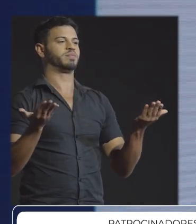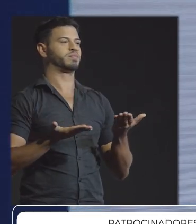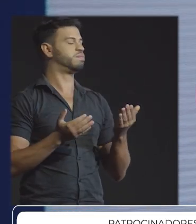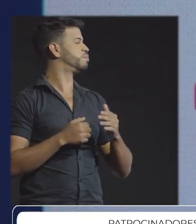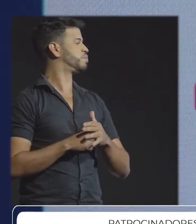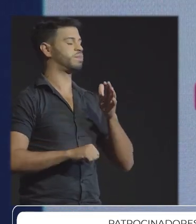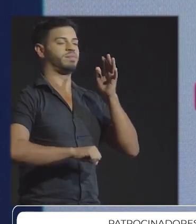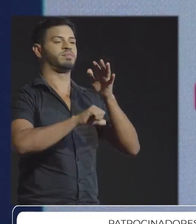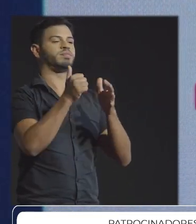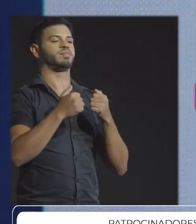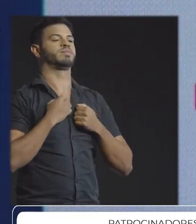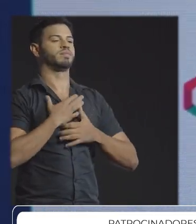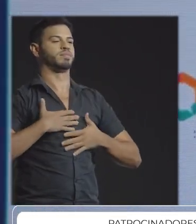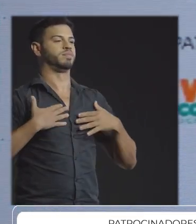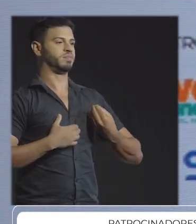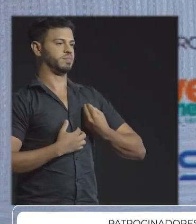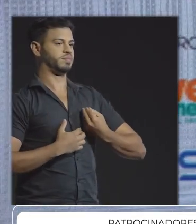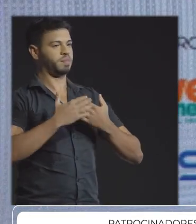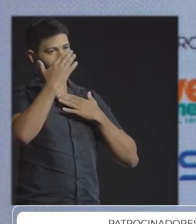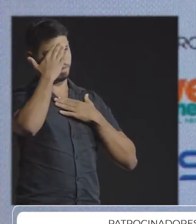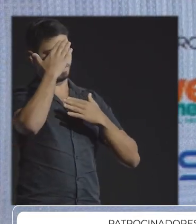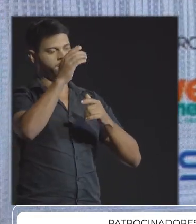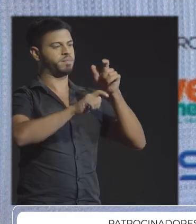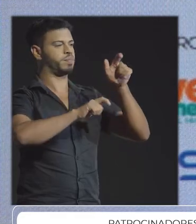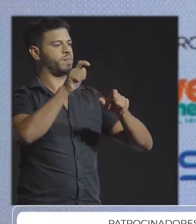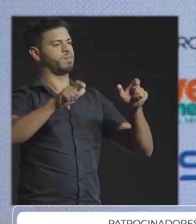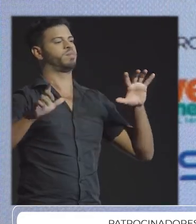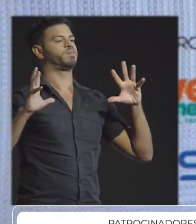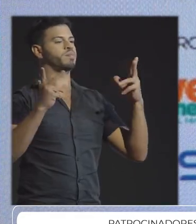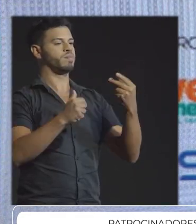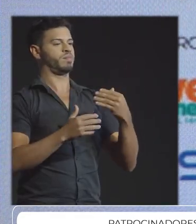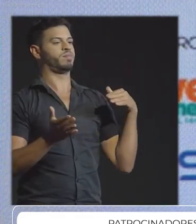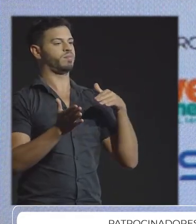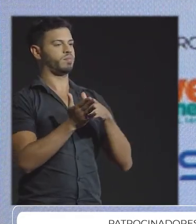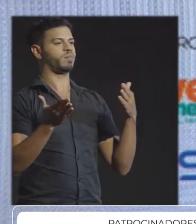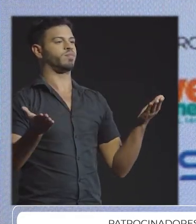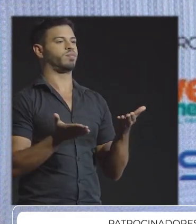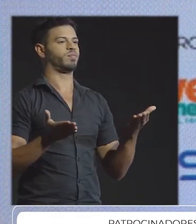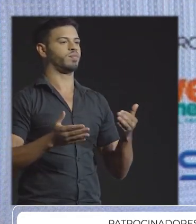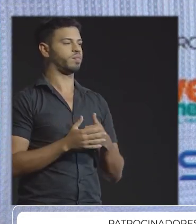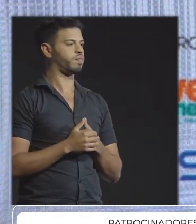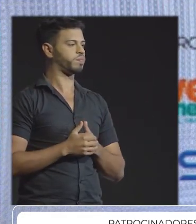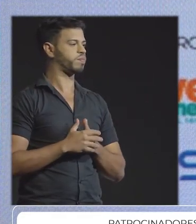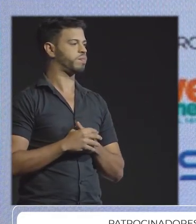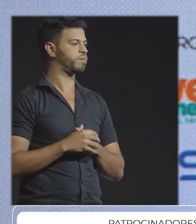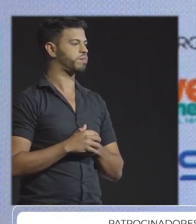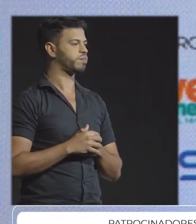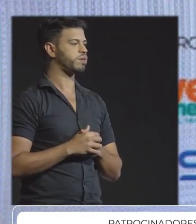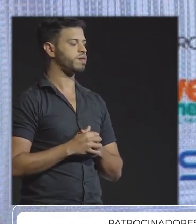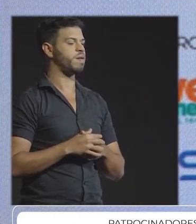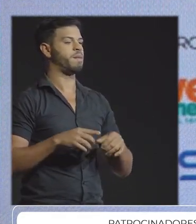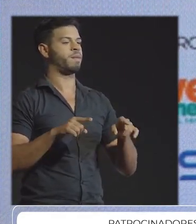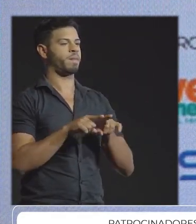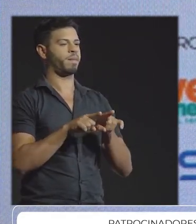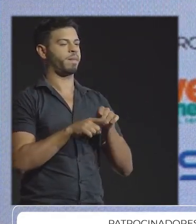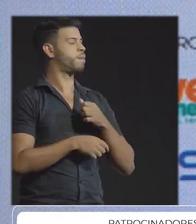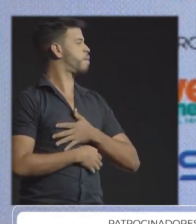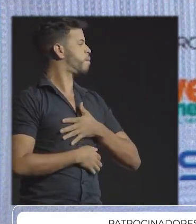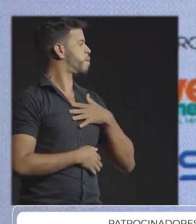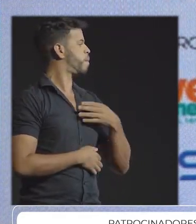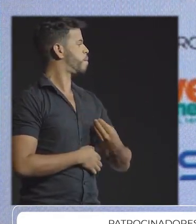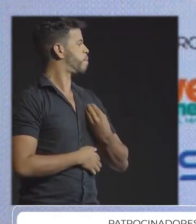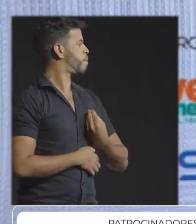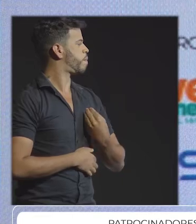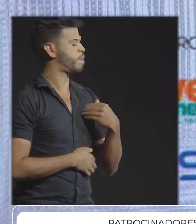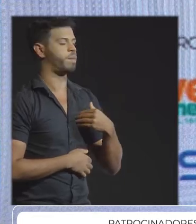tá primeiramente é um prazer estar aqui obrigado a todos que estão até agora e é sempre um prazer est nessa